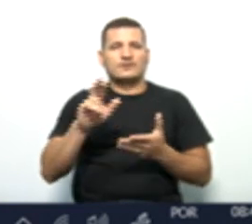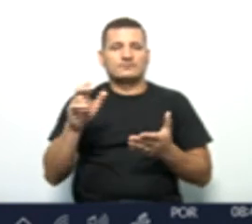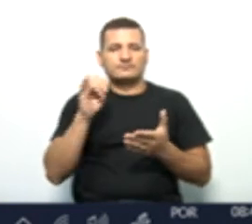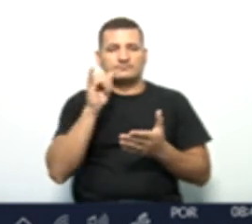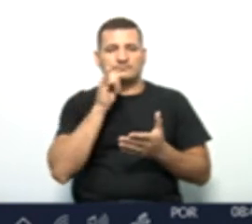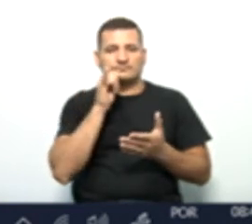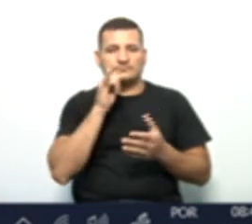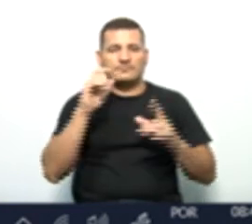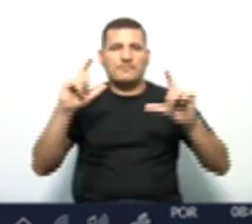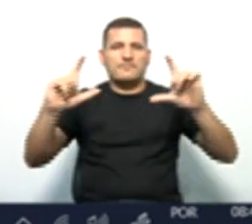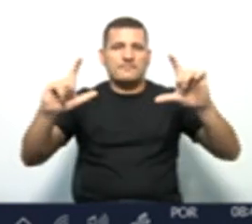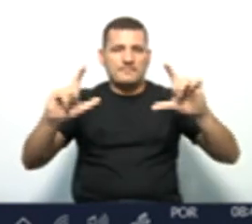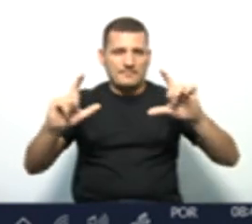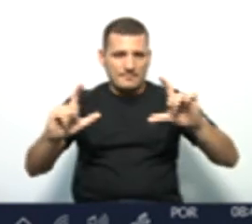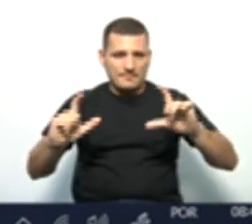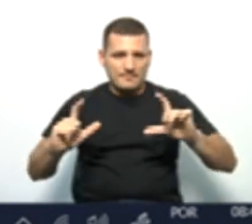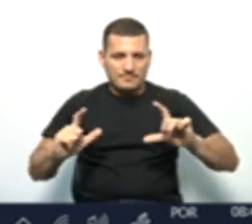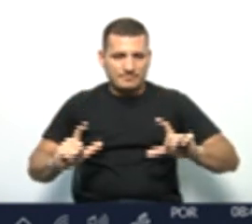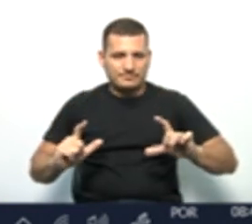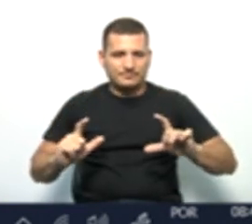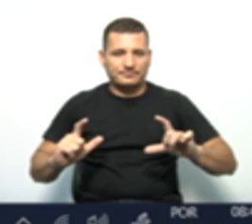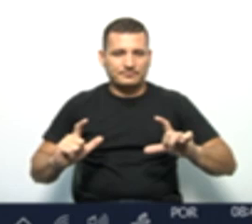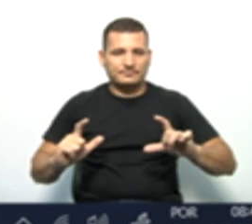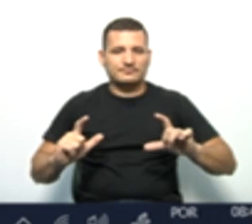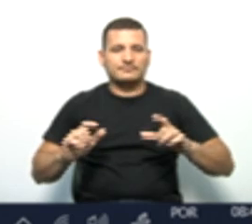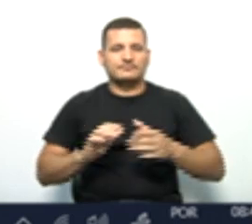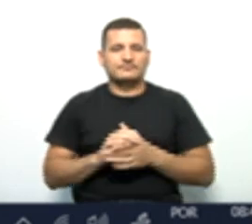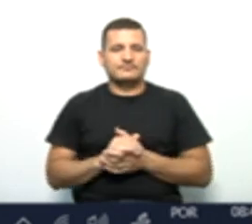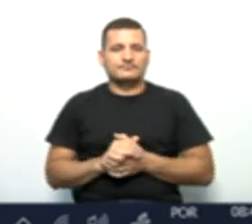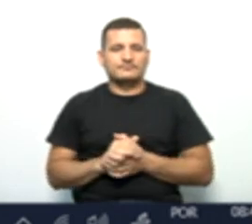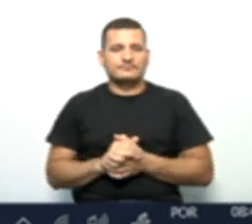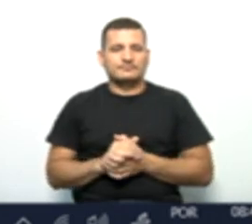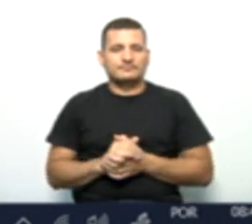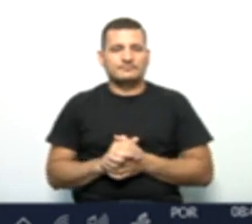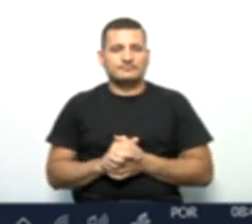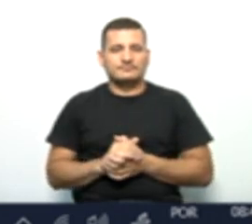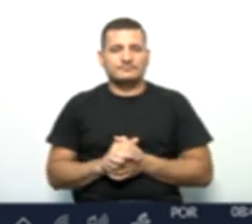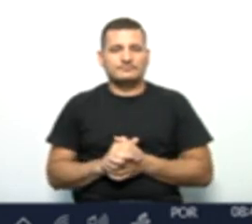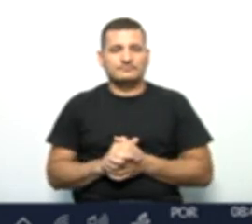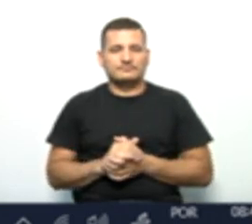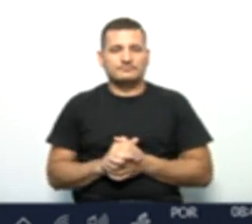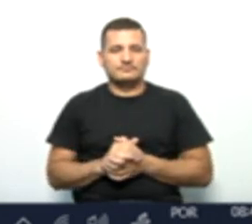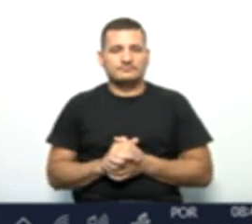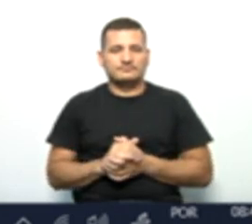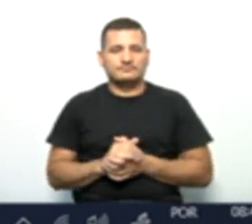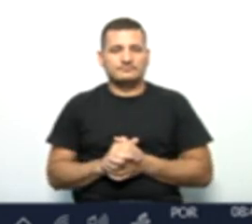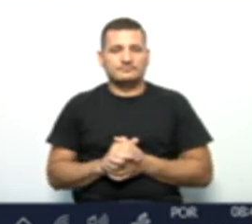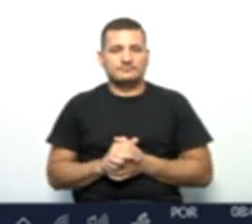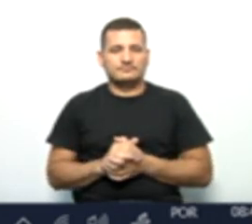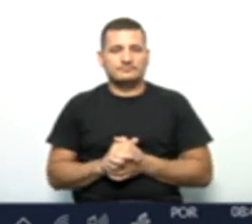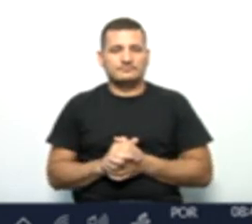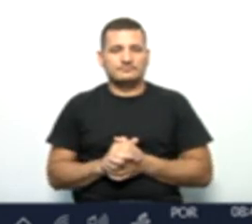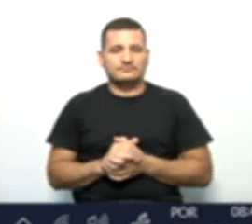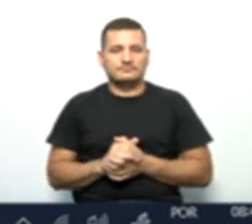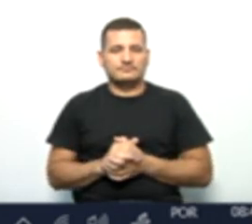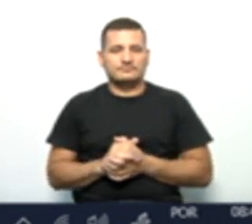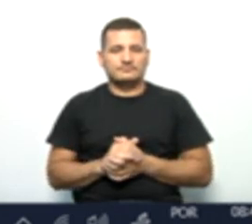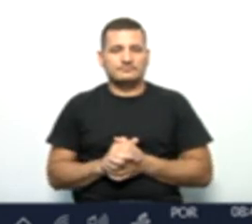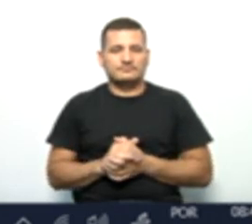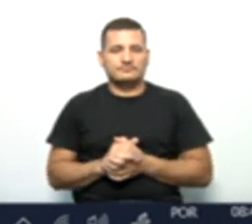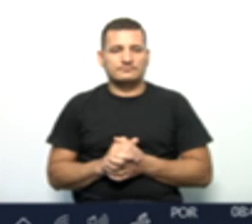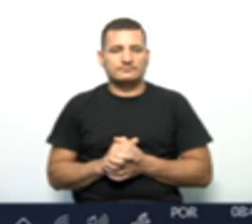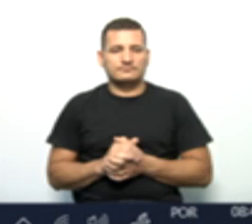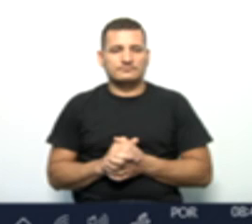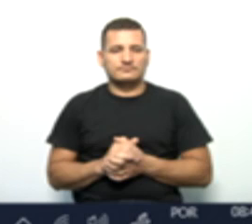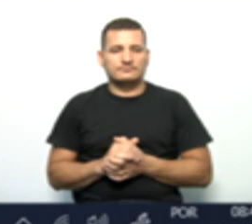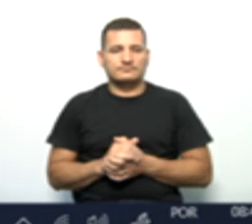tá vendo? Vários exemplos de tupla. Aqui também, ó. Aqui tem um exemplo de tupla. Aqui, tá vendo? Um